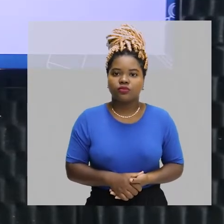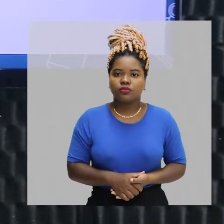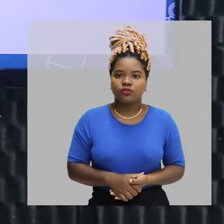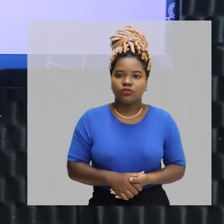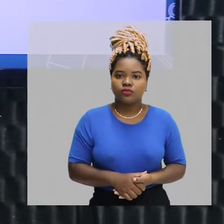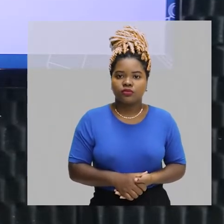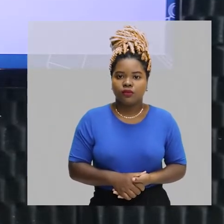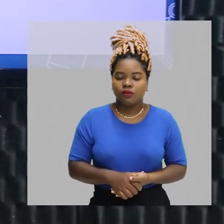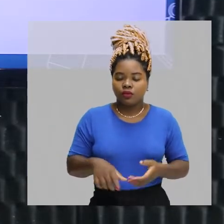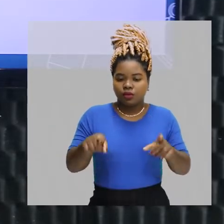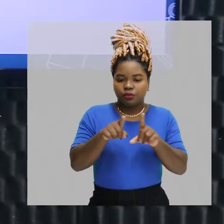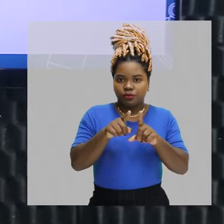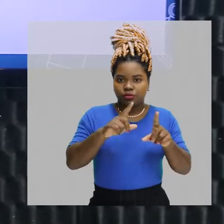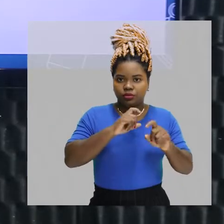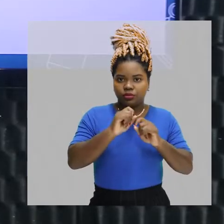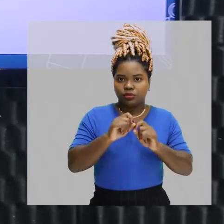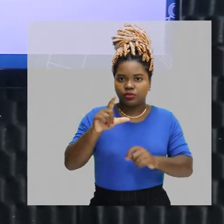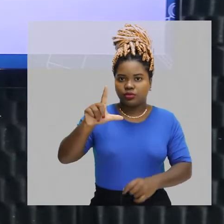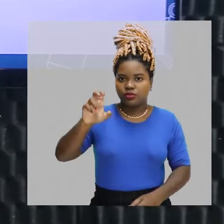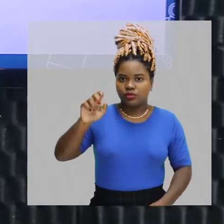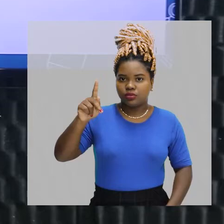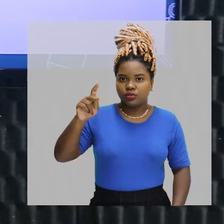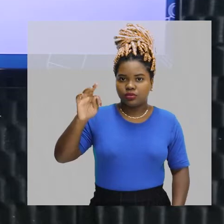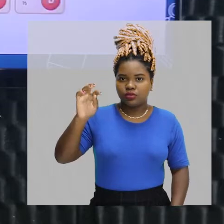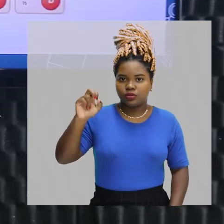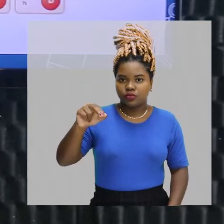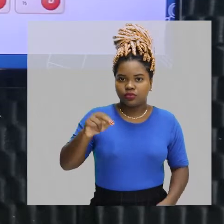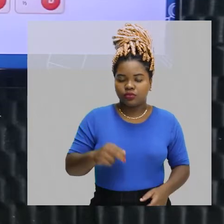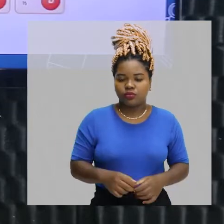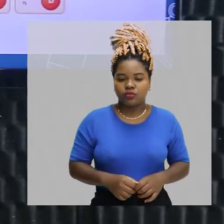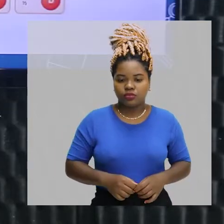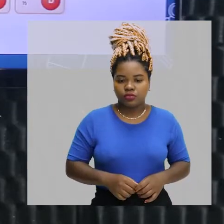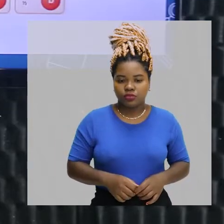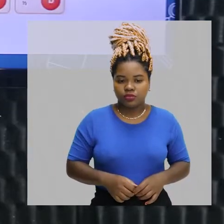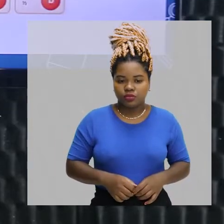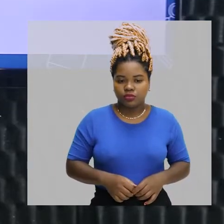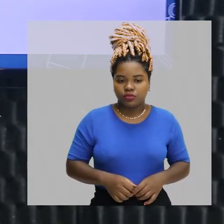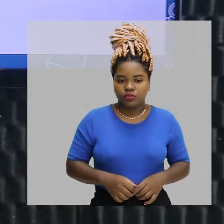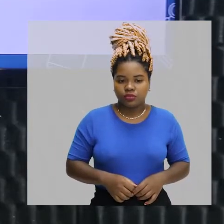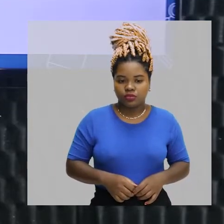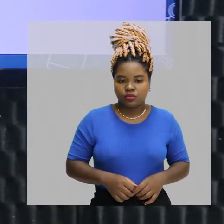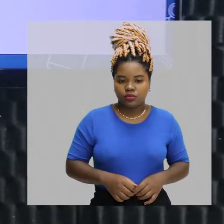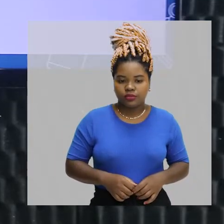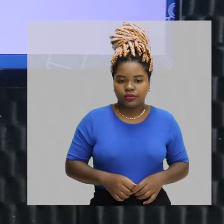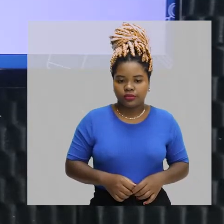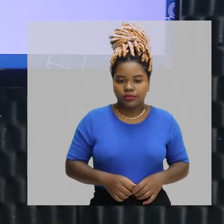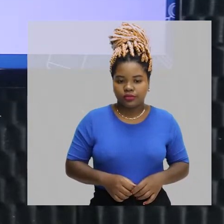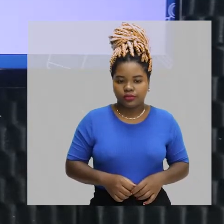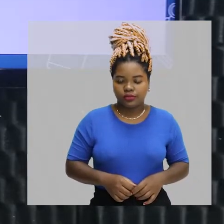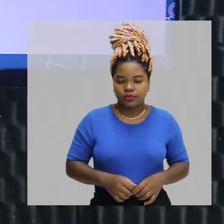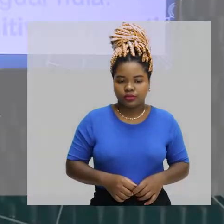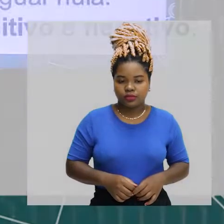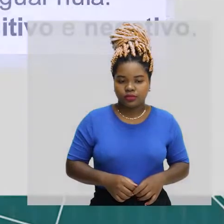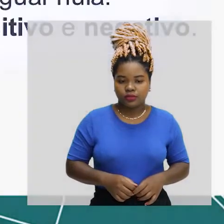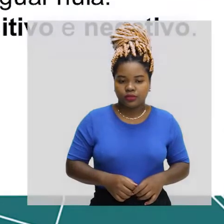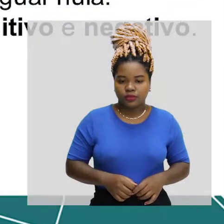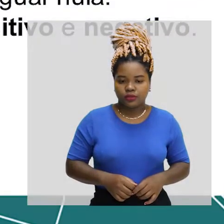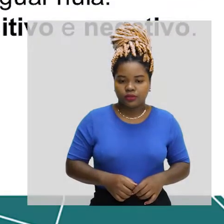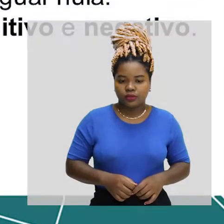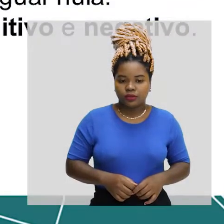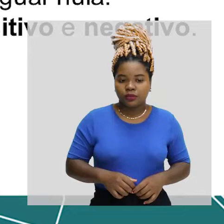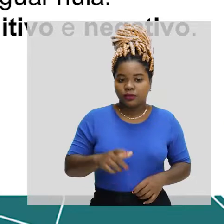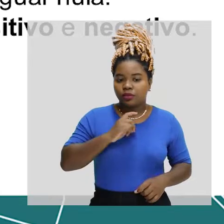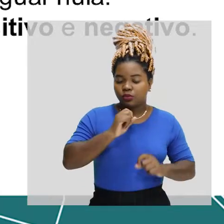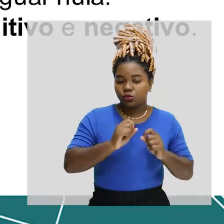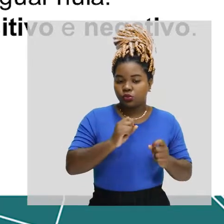Bom, os leptons, tá certo? Então os quarks, a parte de cima, os leptons, que é a parte de baixo, né? Então entre os leptons